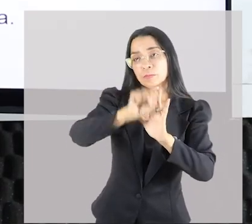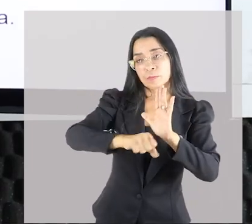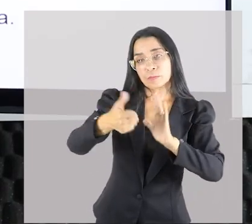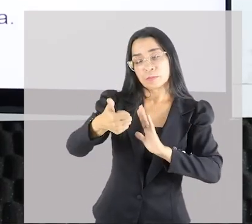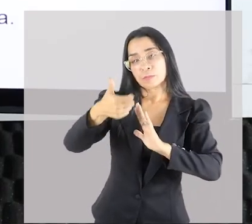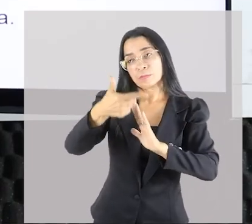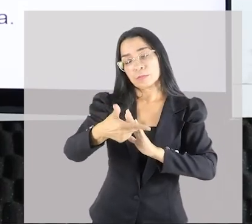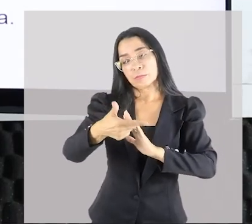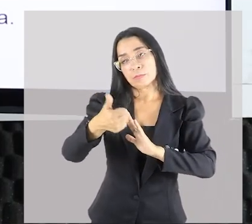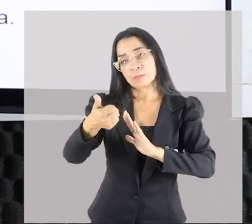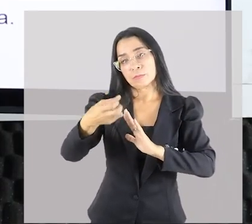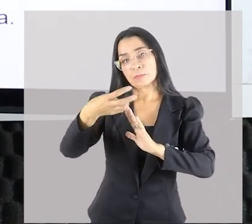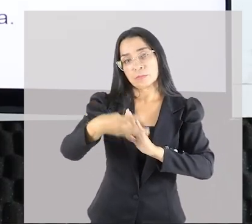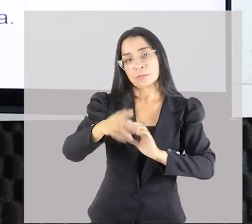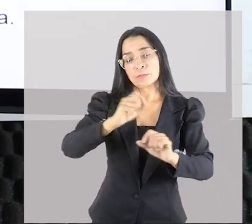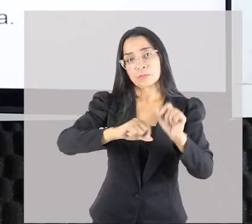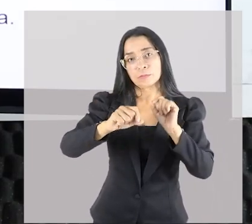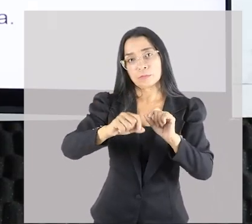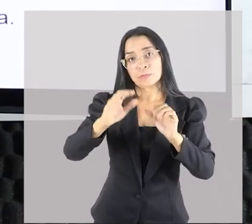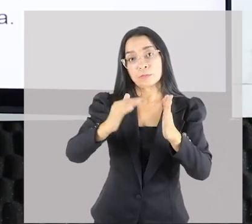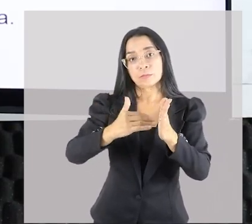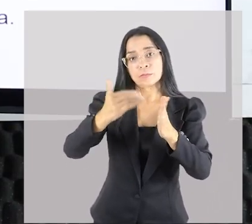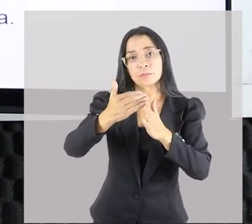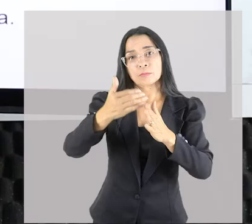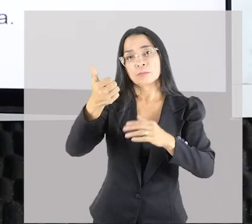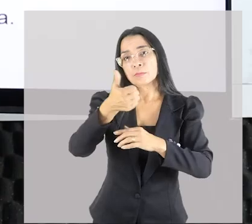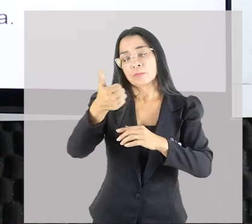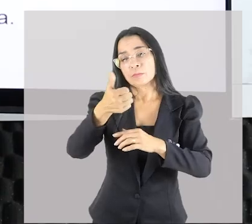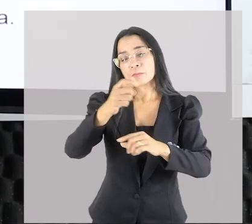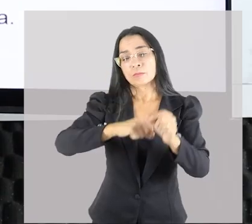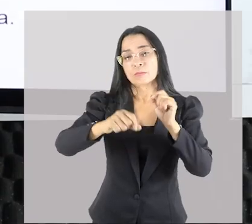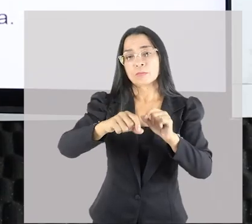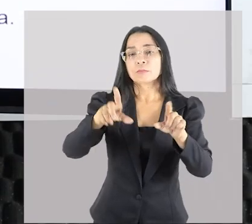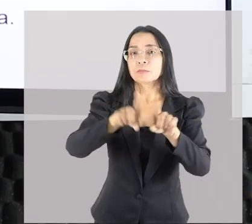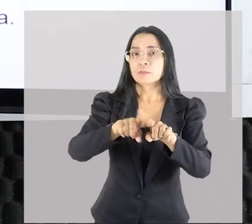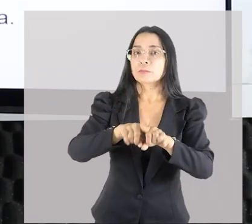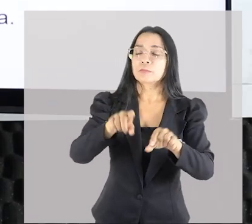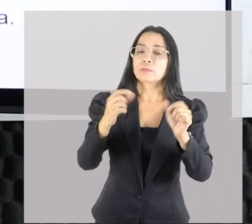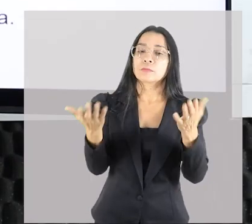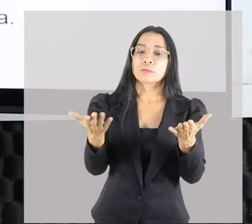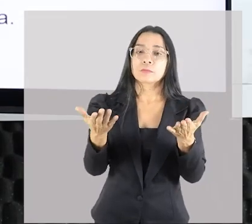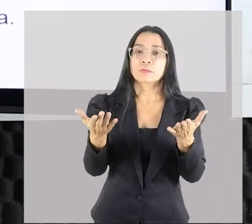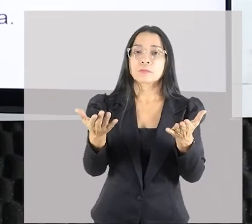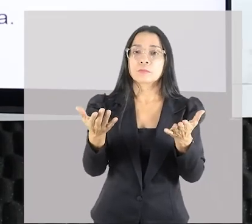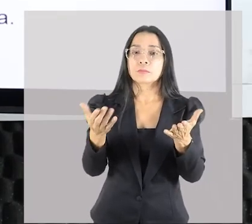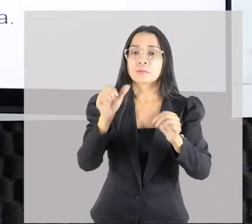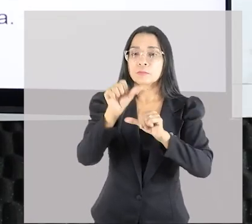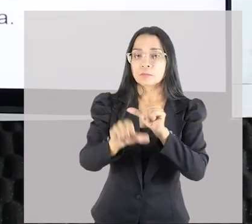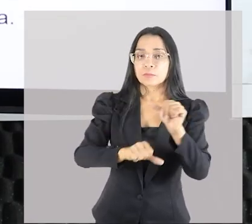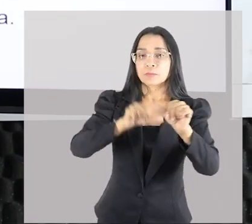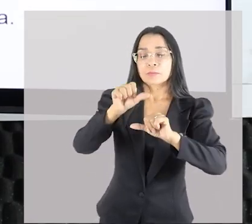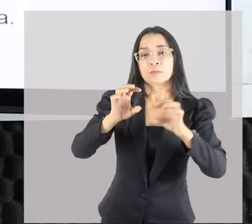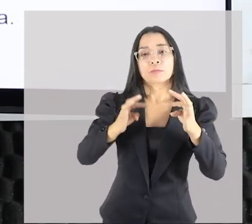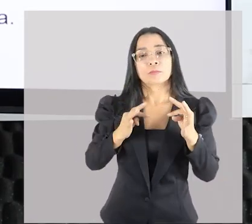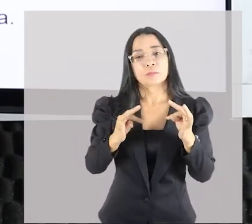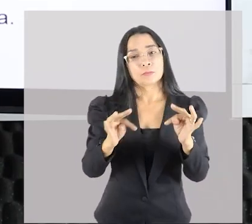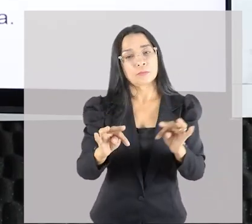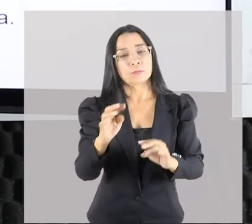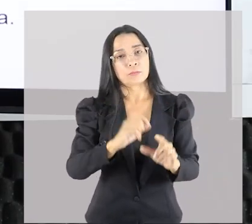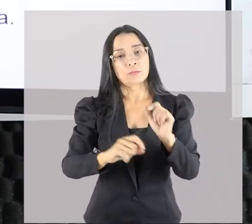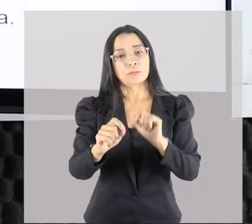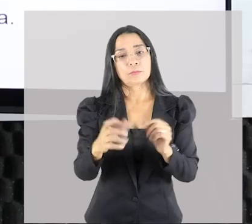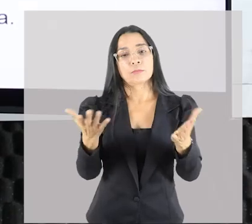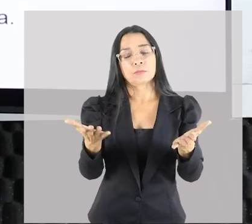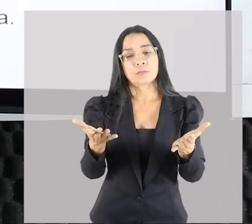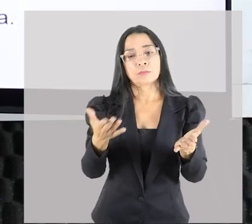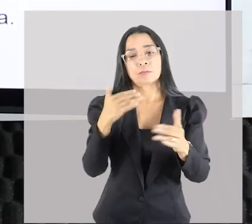século XIII, né, até um pouco mais no século XI, que são as inovações técnicas ou